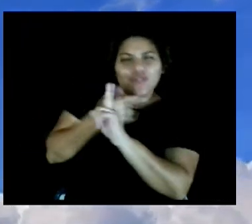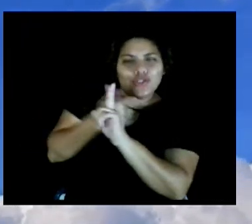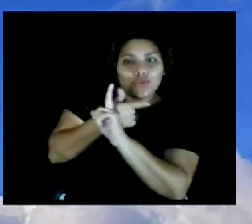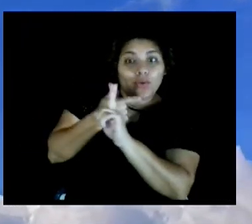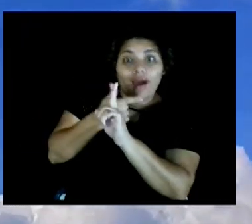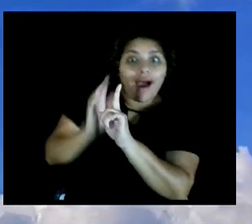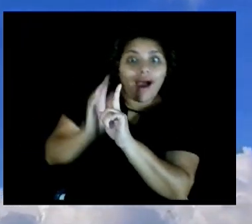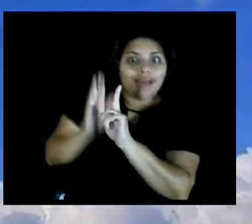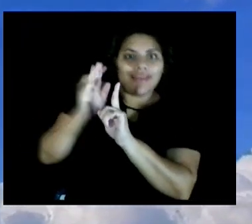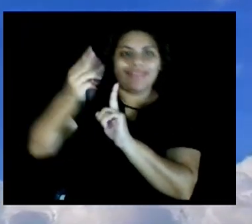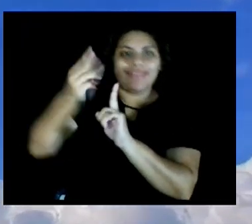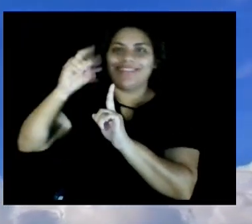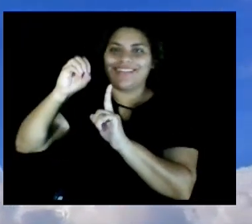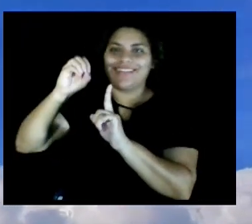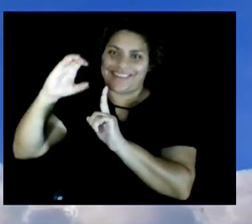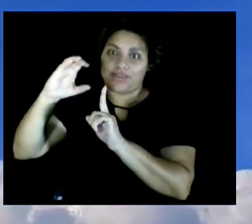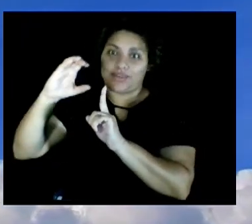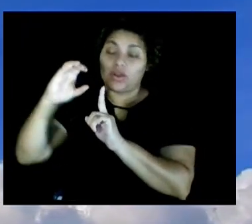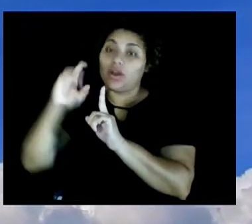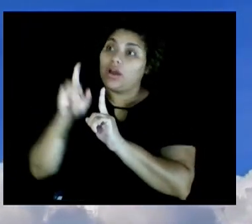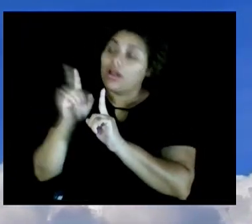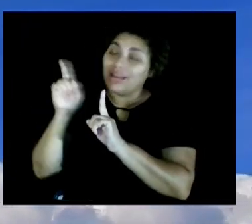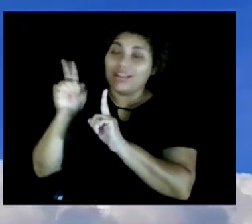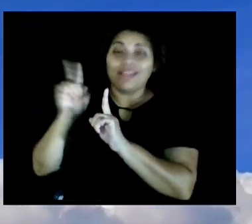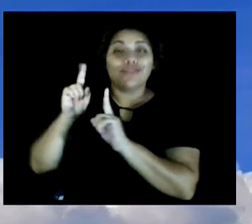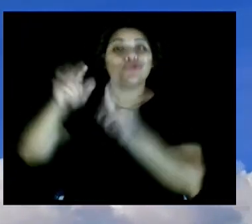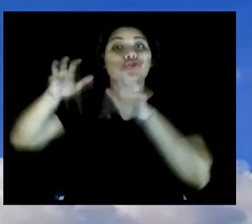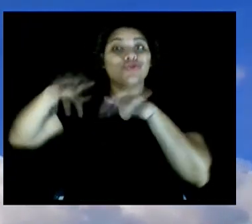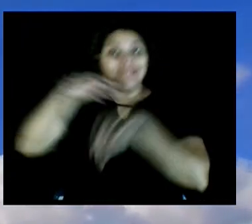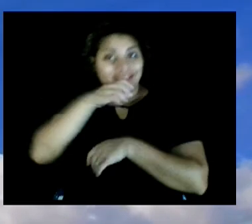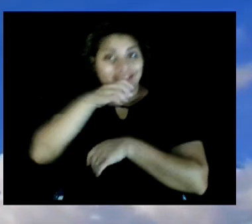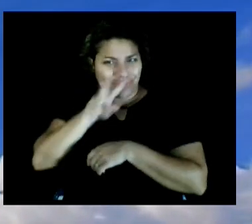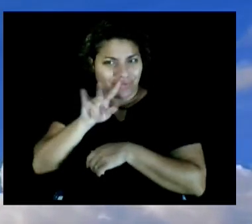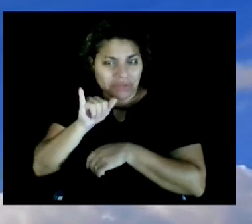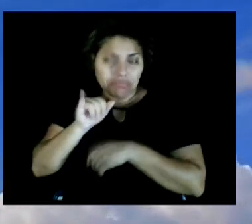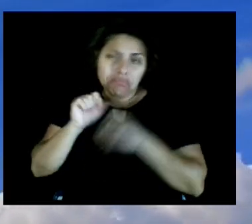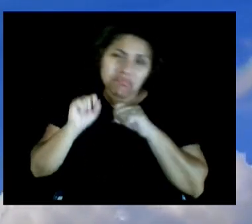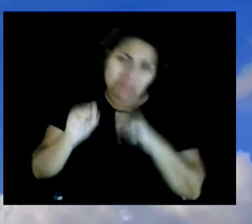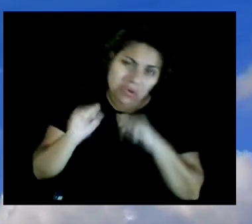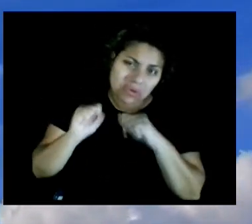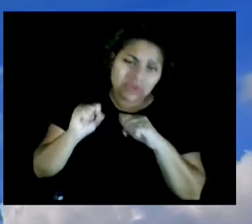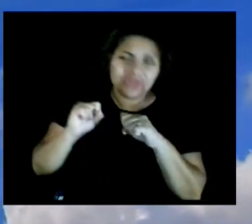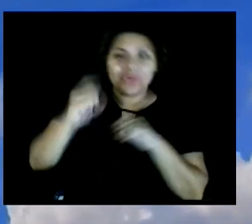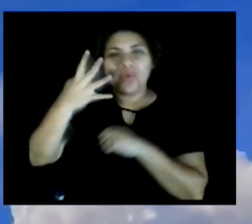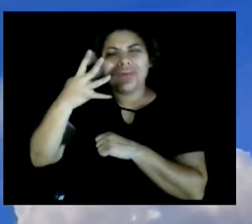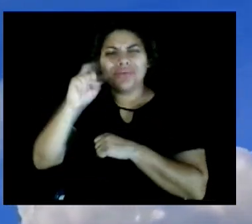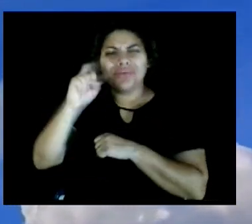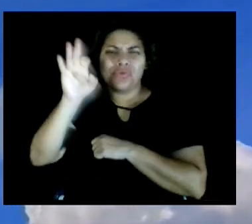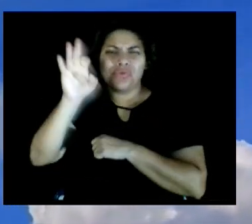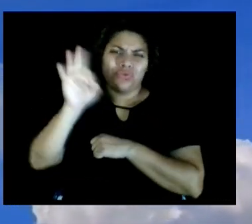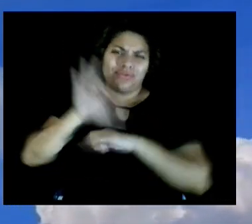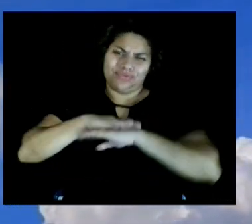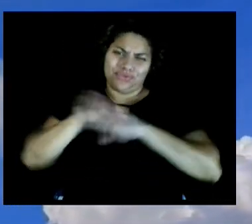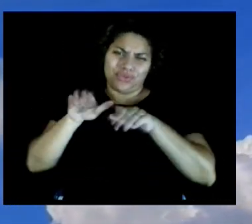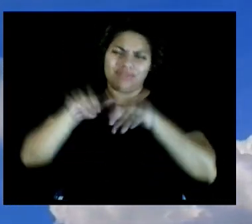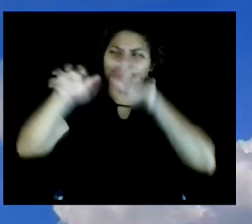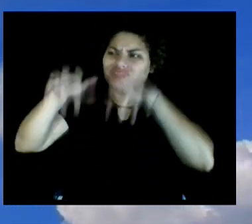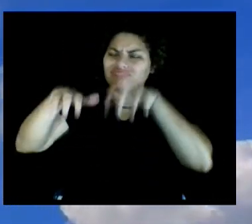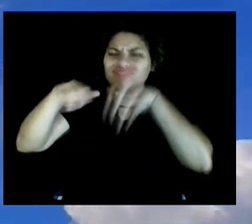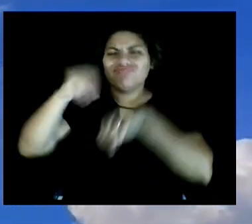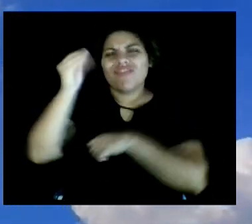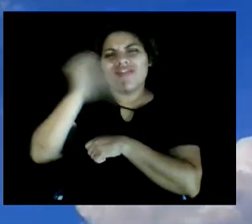é de 48 milímetros e 48%, aliás, e 3 milímetros somente. Então,